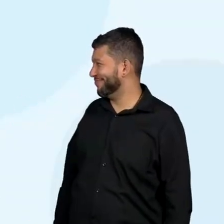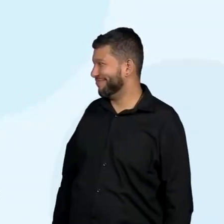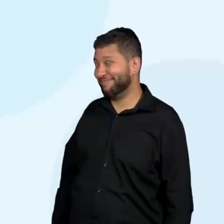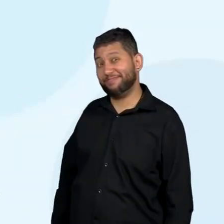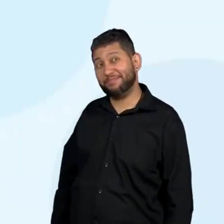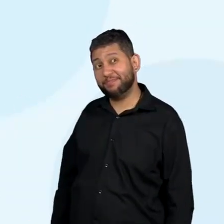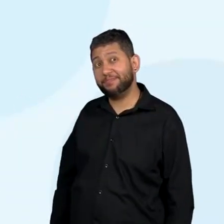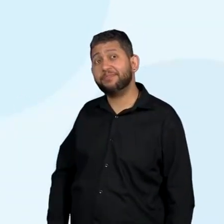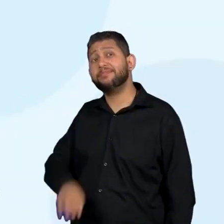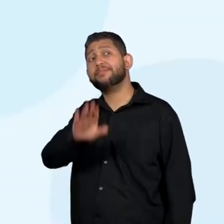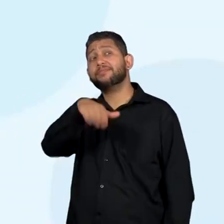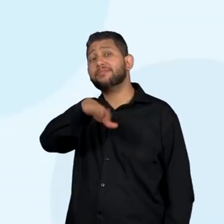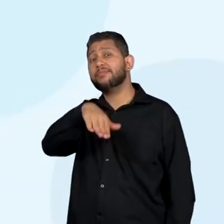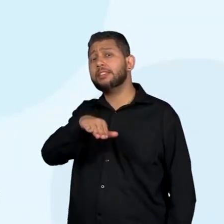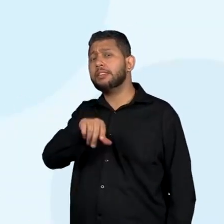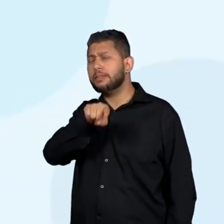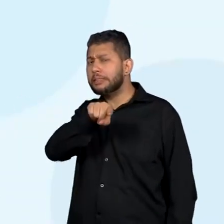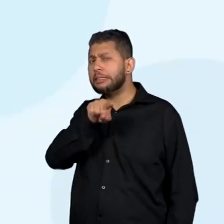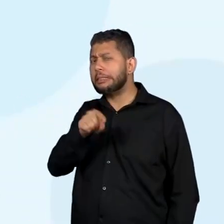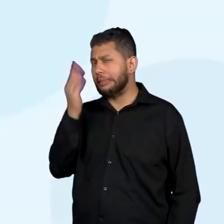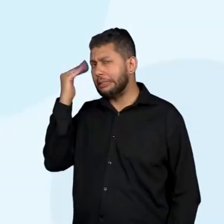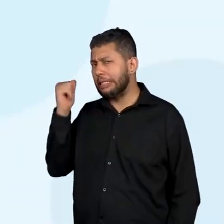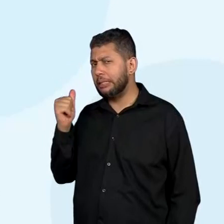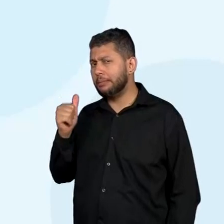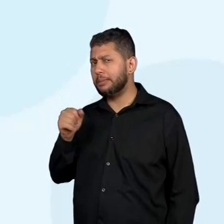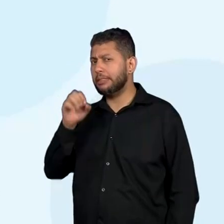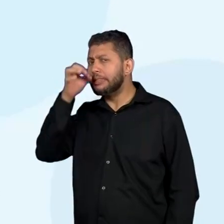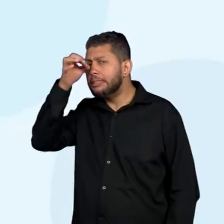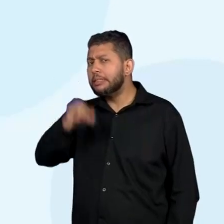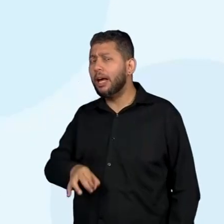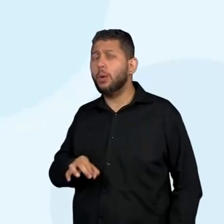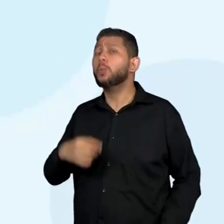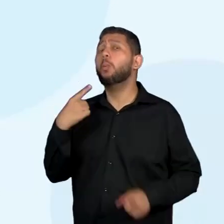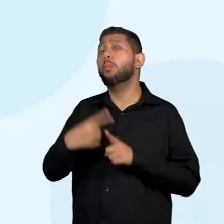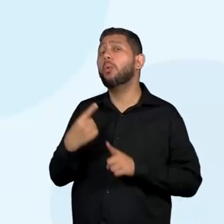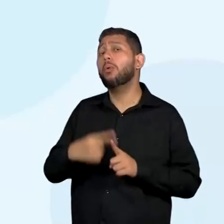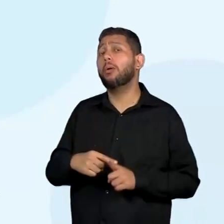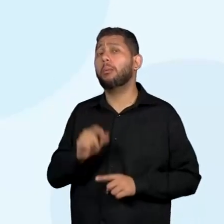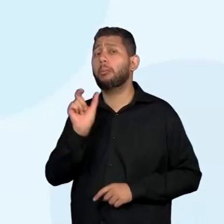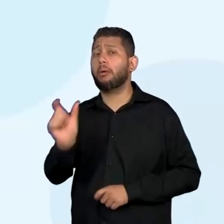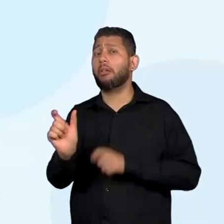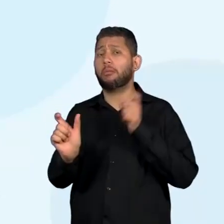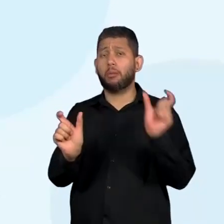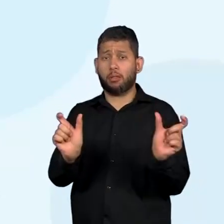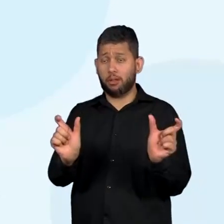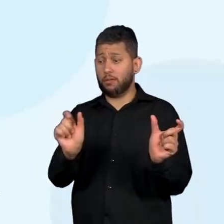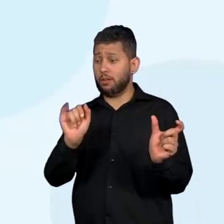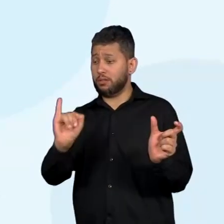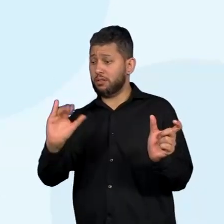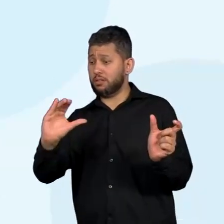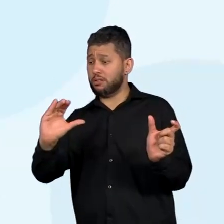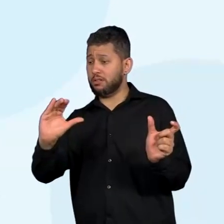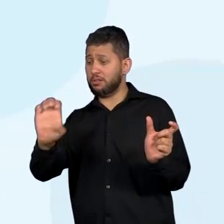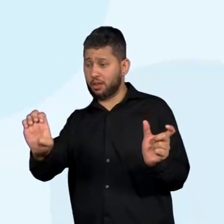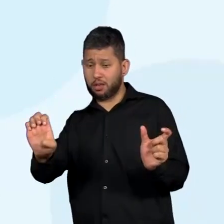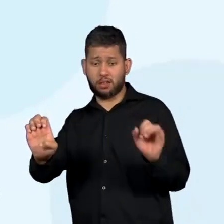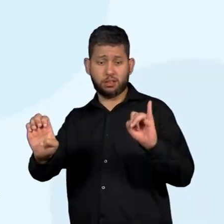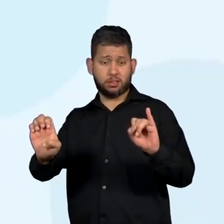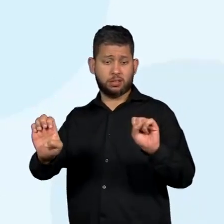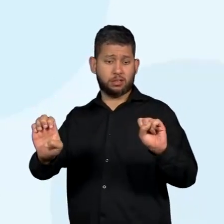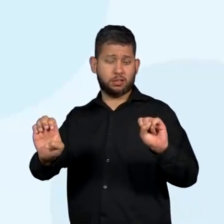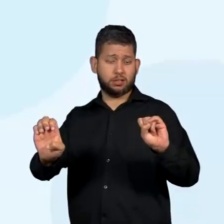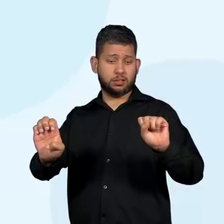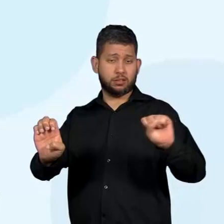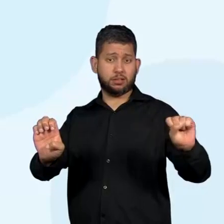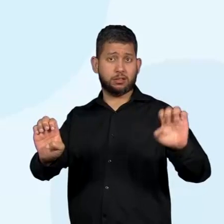Você saberia escolher qual forma? Nossa, eu coloquei, você saberia escolher qual forma? Eu vou